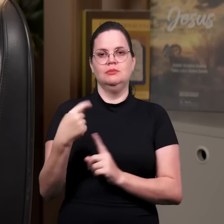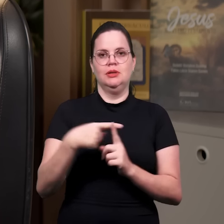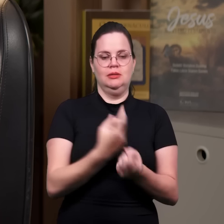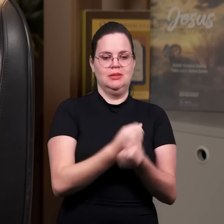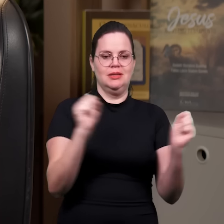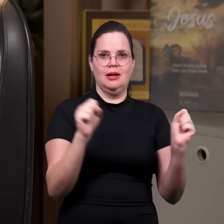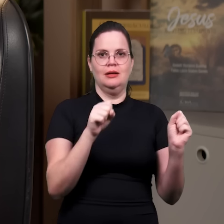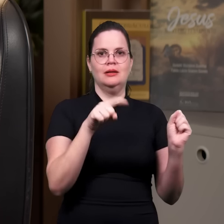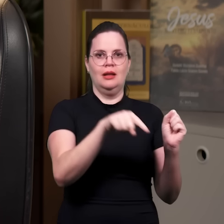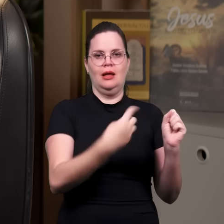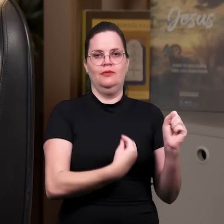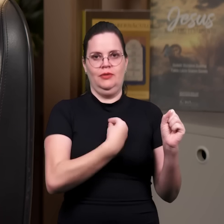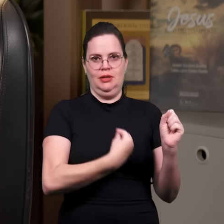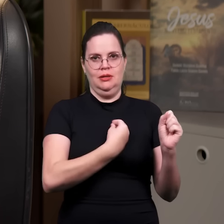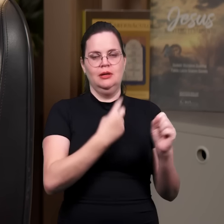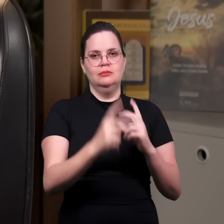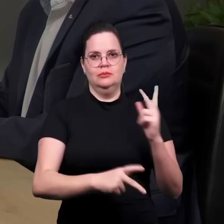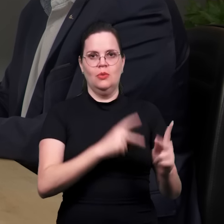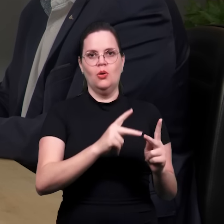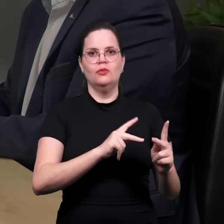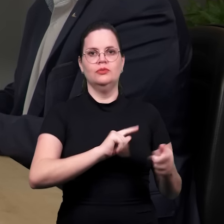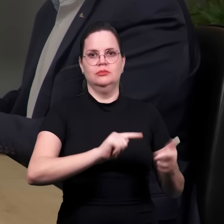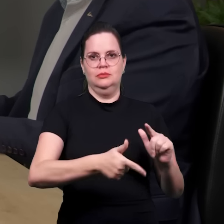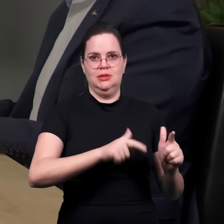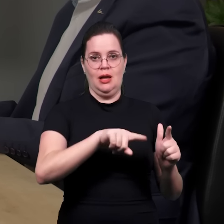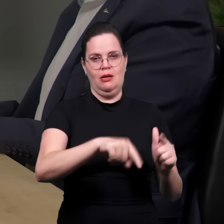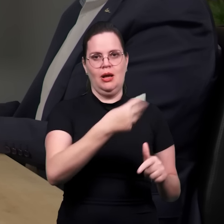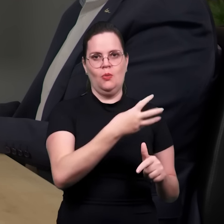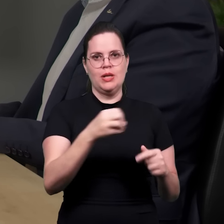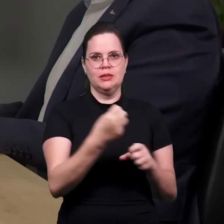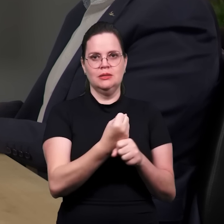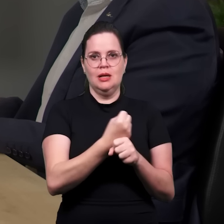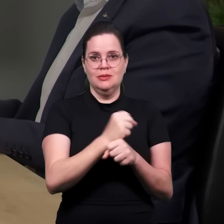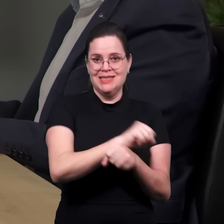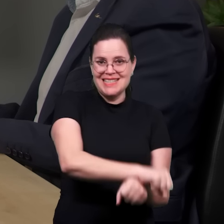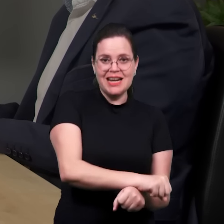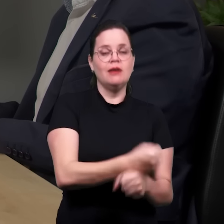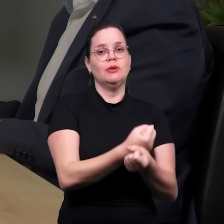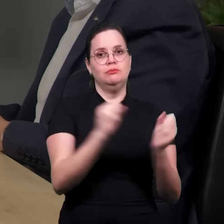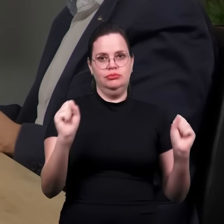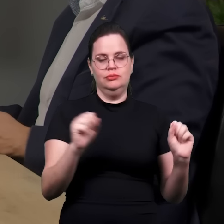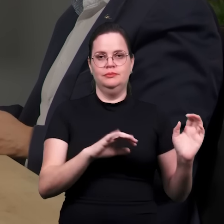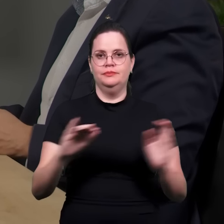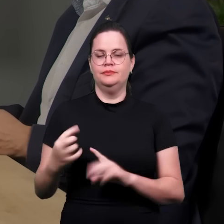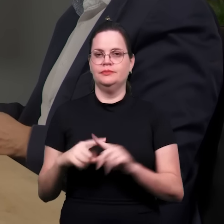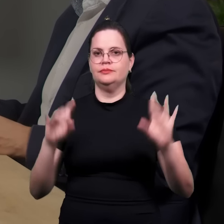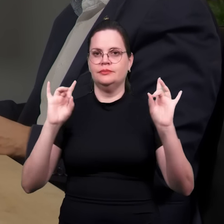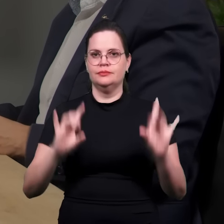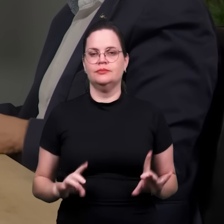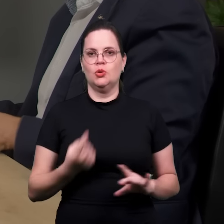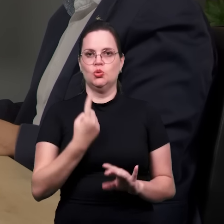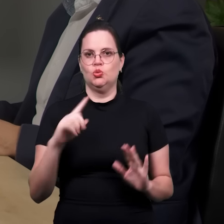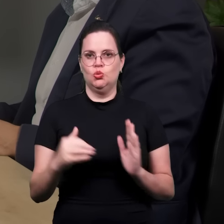400 anos de escravidão do Egito. E, em especial, no último momento, Deus